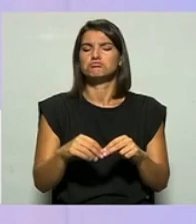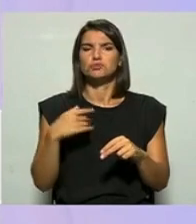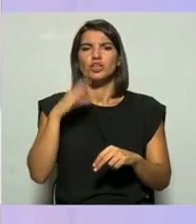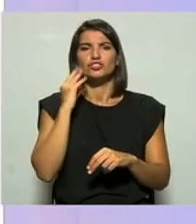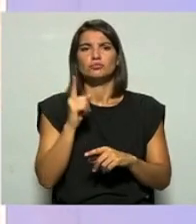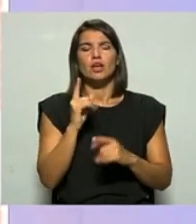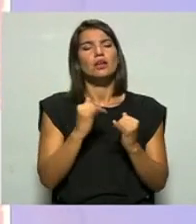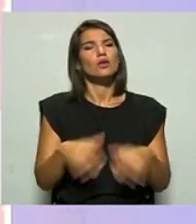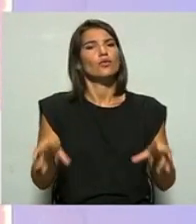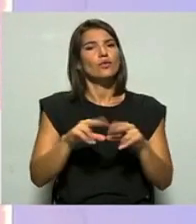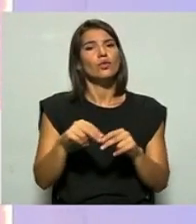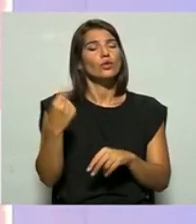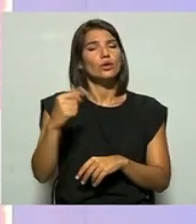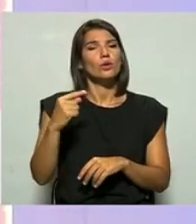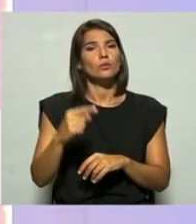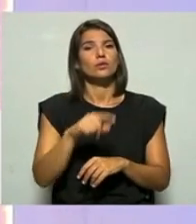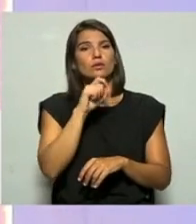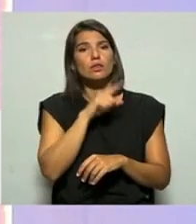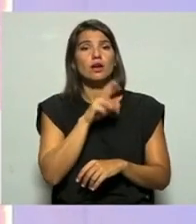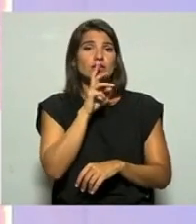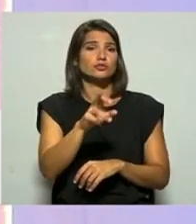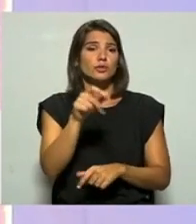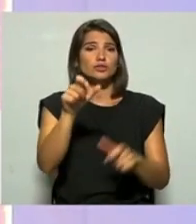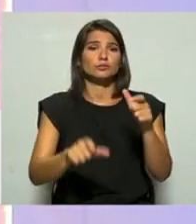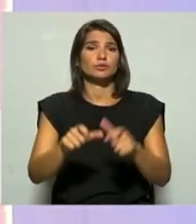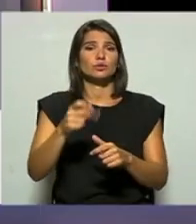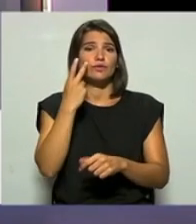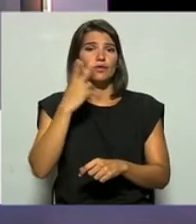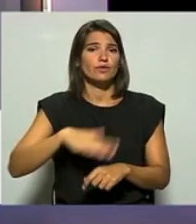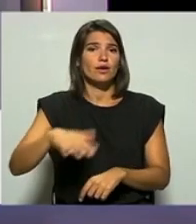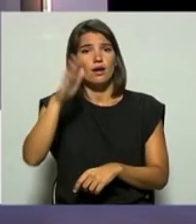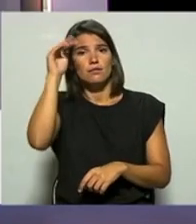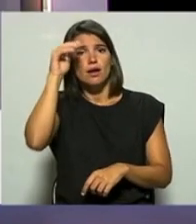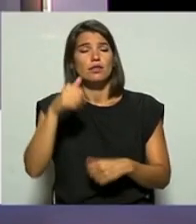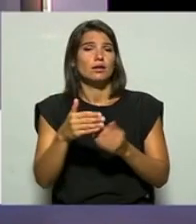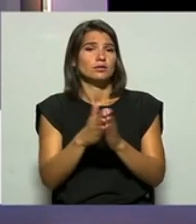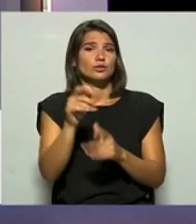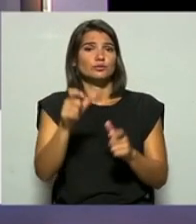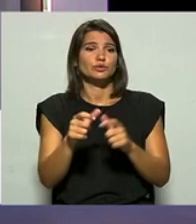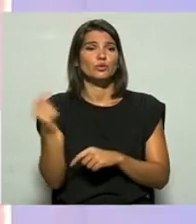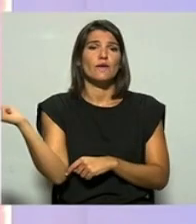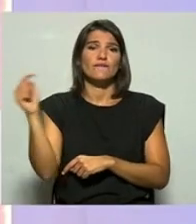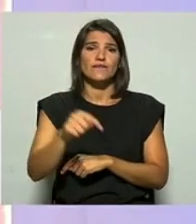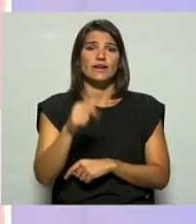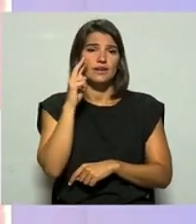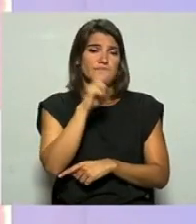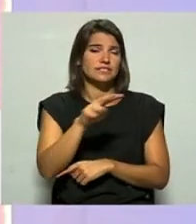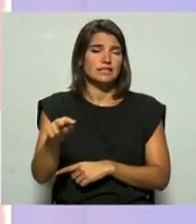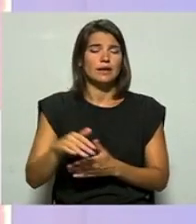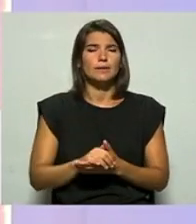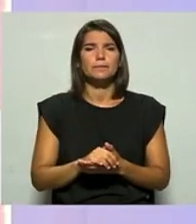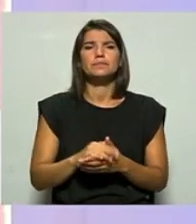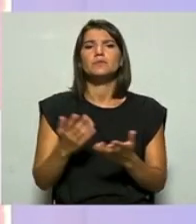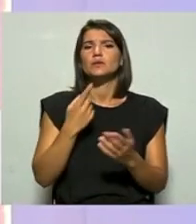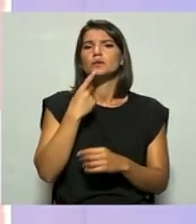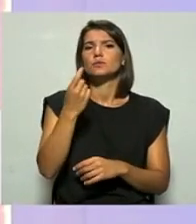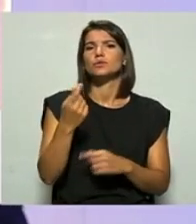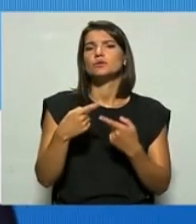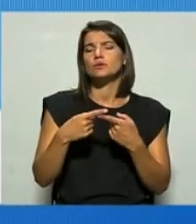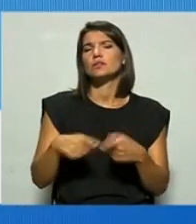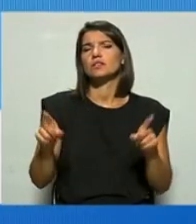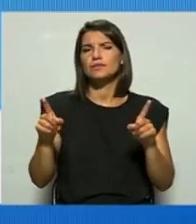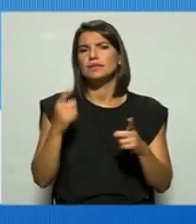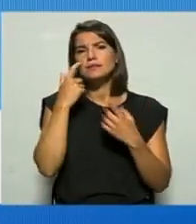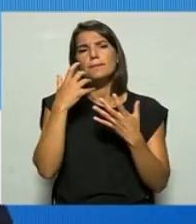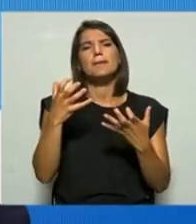Adorei e a única e achamos que ser a resposta para a sauna vezes e para todos aqueles que visitam nosso território essa massa Por levantar qual é a diferença